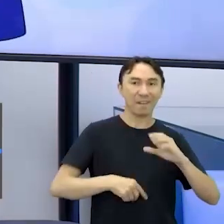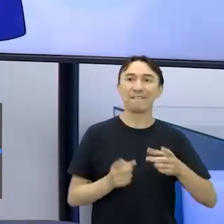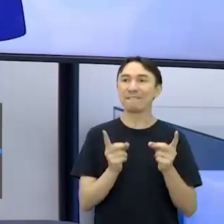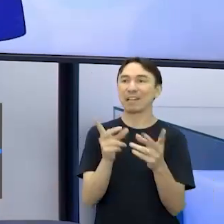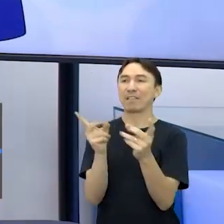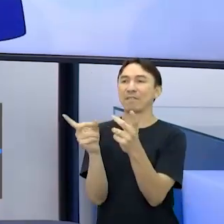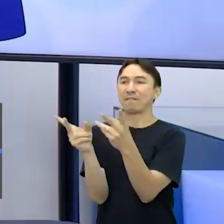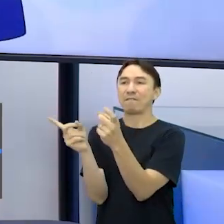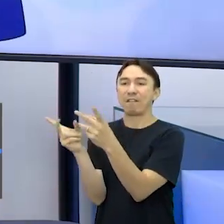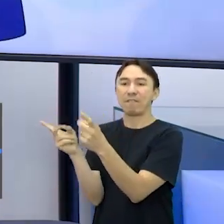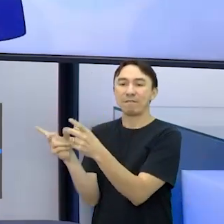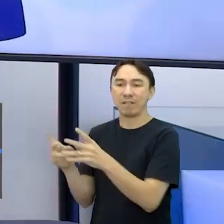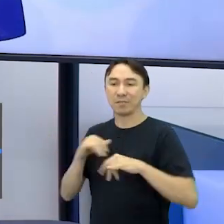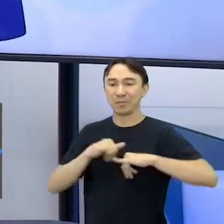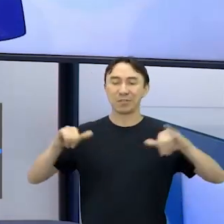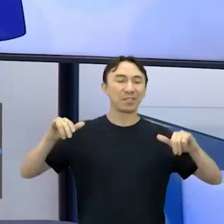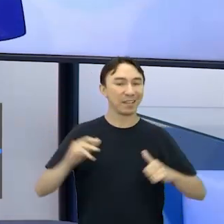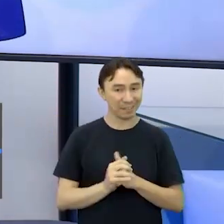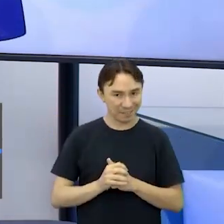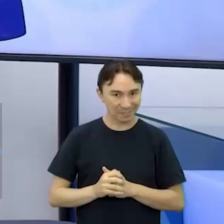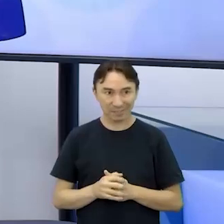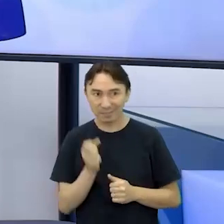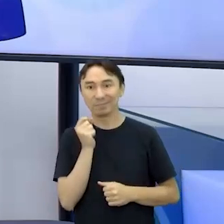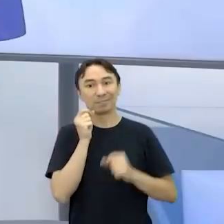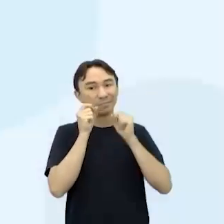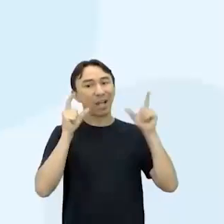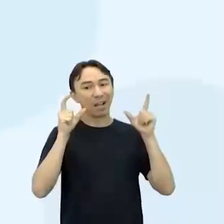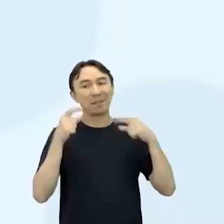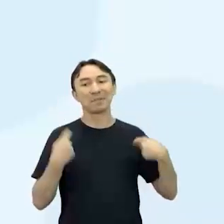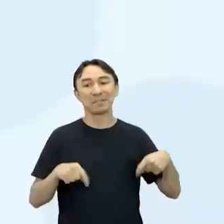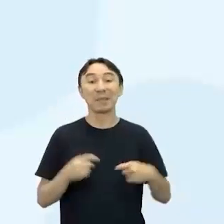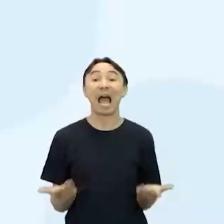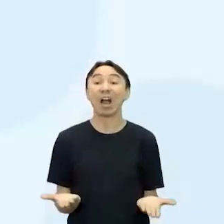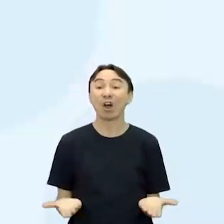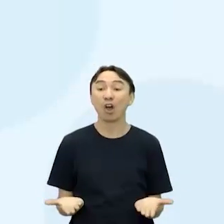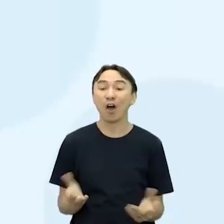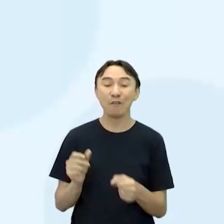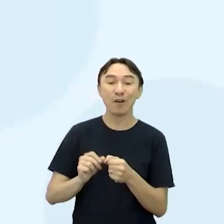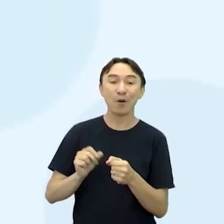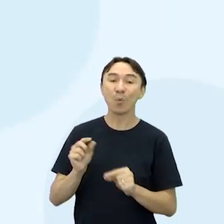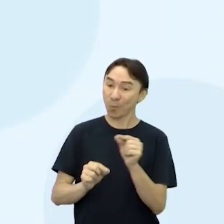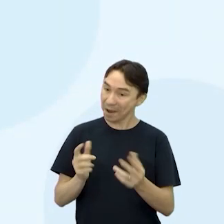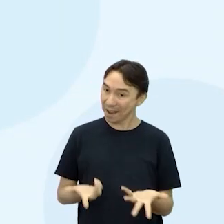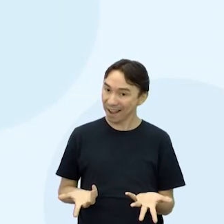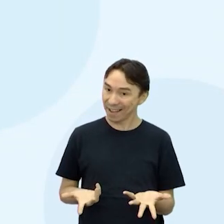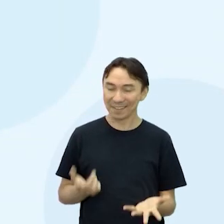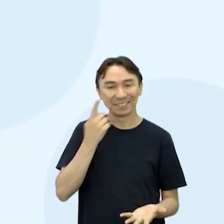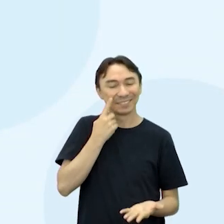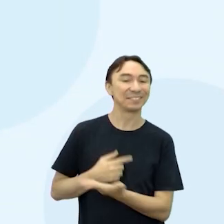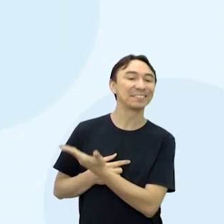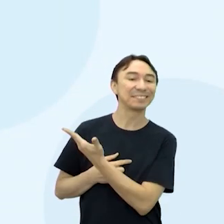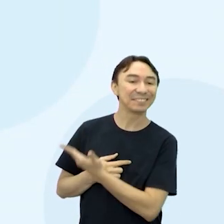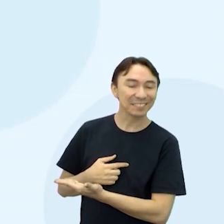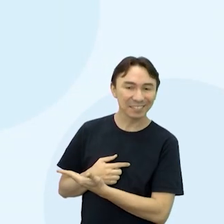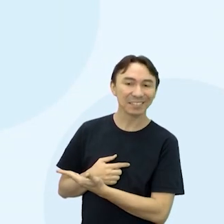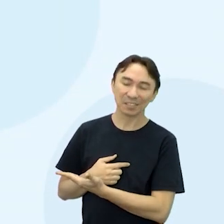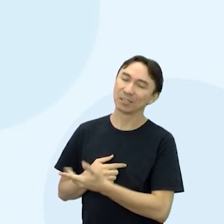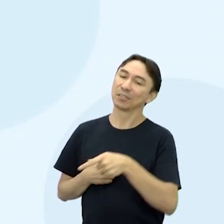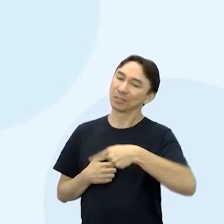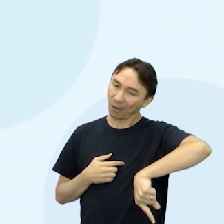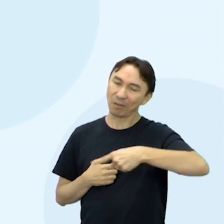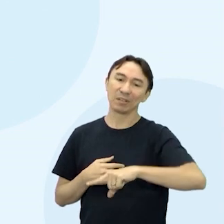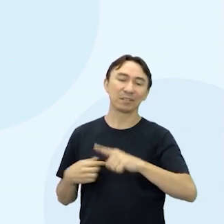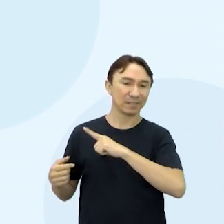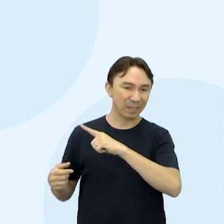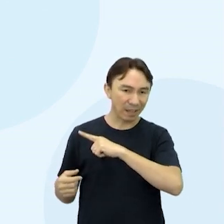a terceira parte da aula, o que vamos fazer agora, ao final da aula? Vamos continuar a fazer o levantamento